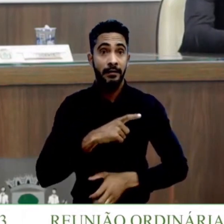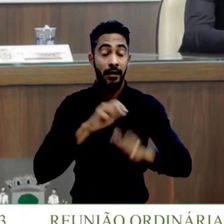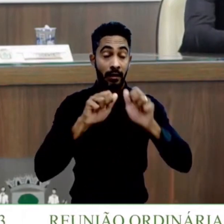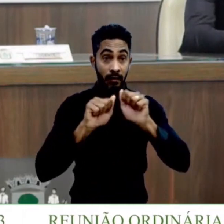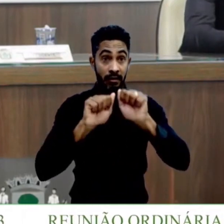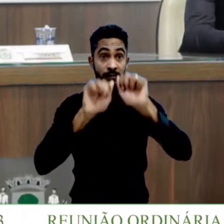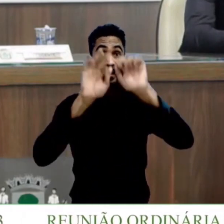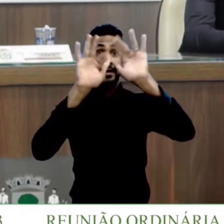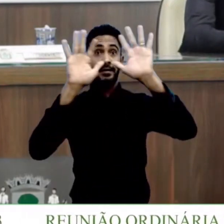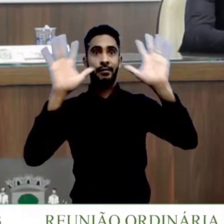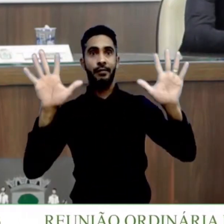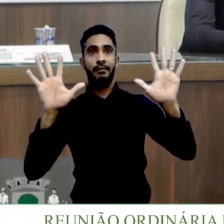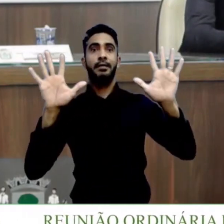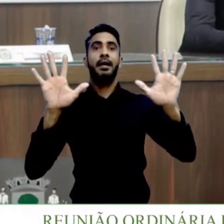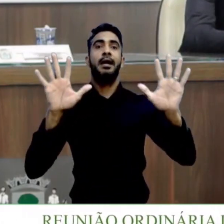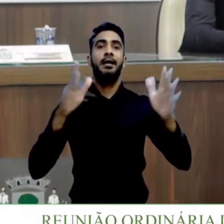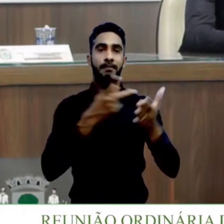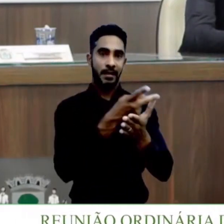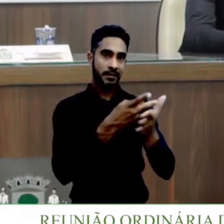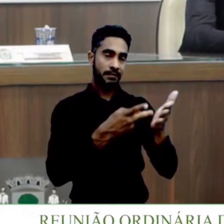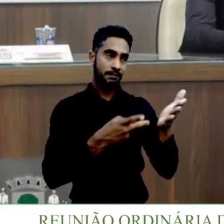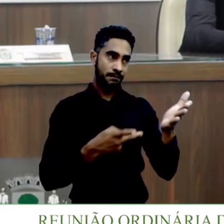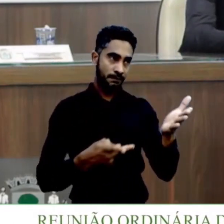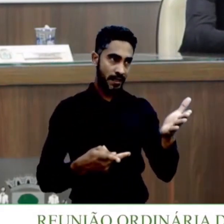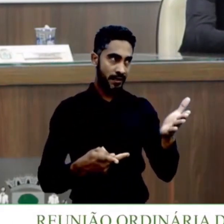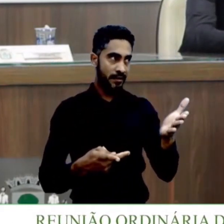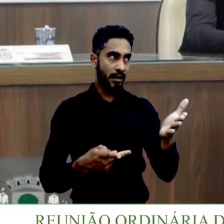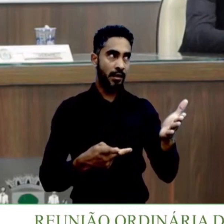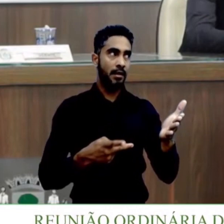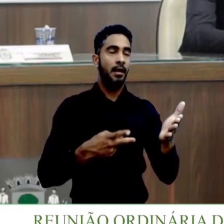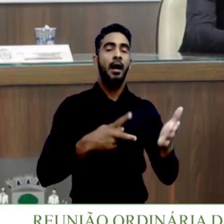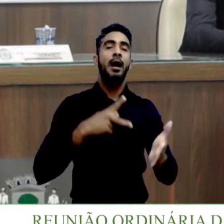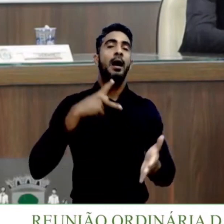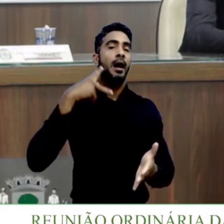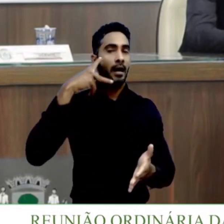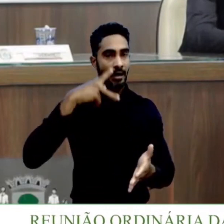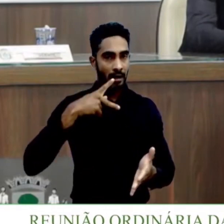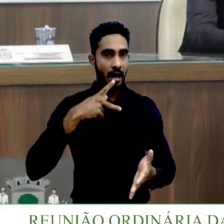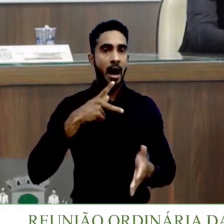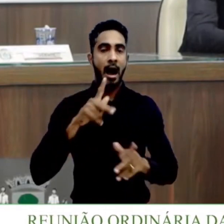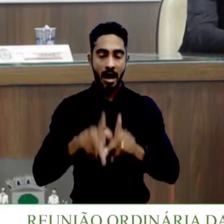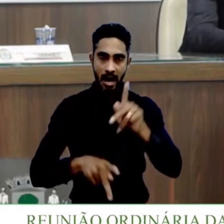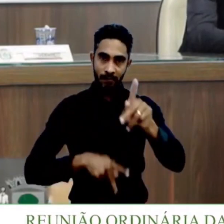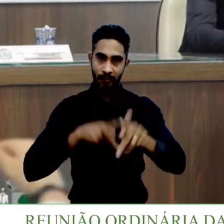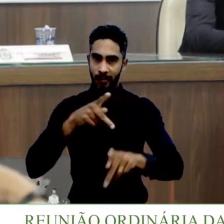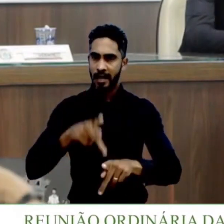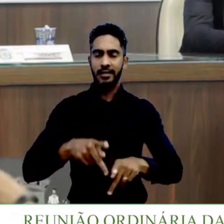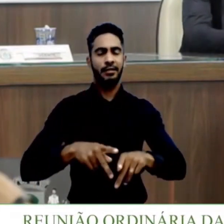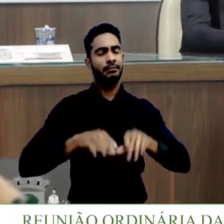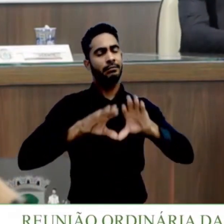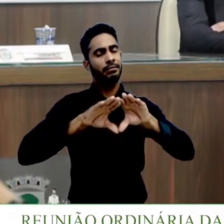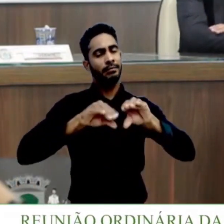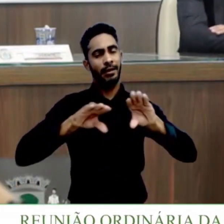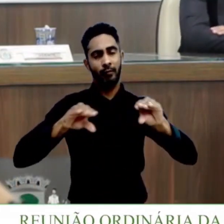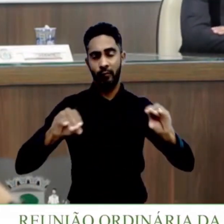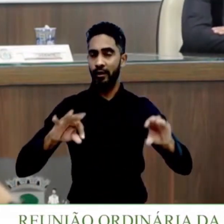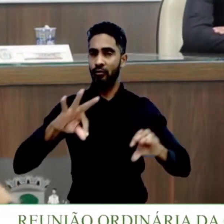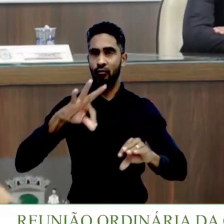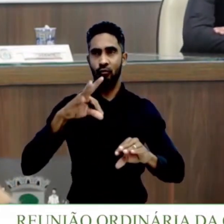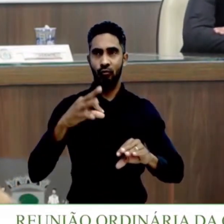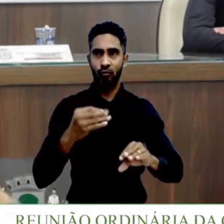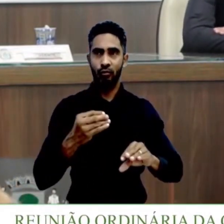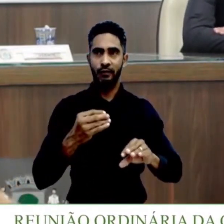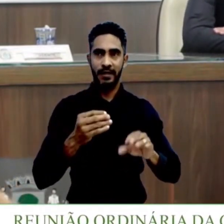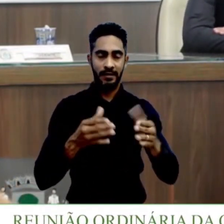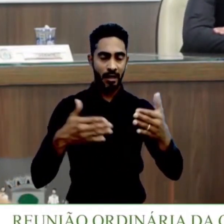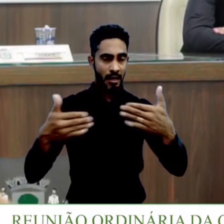maior para os seus pareceres. Então, a população e os servidores podem ficar tranquilos, tudo será muito